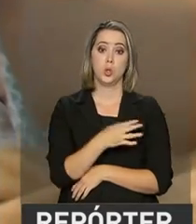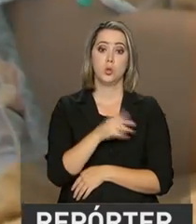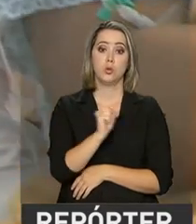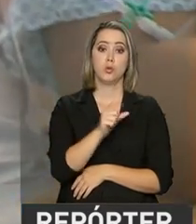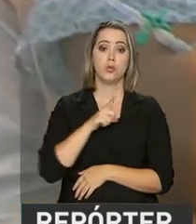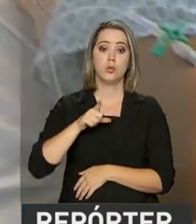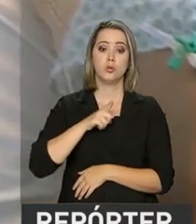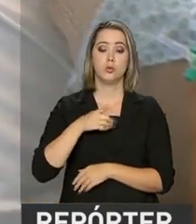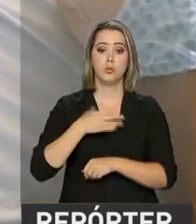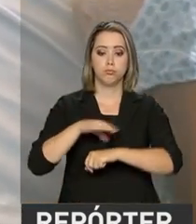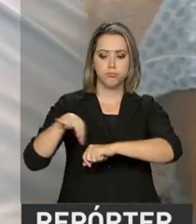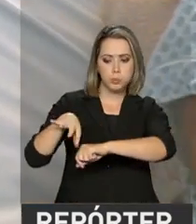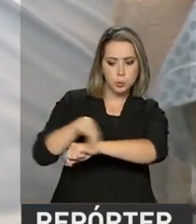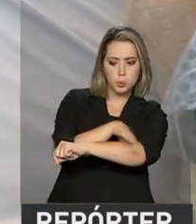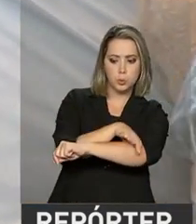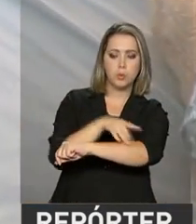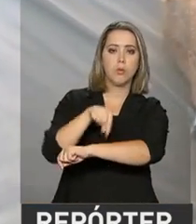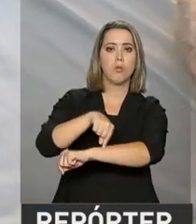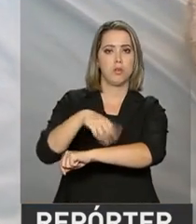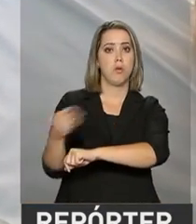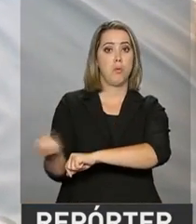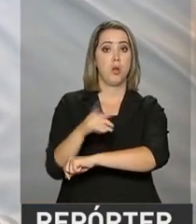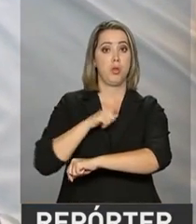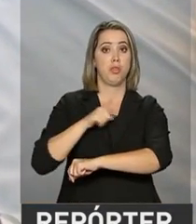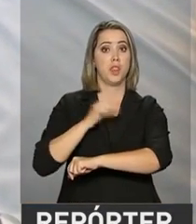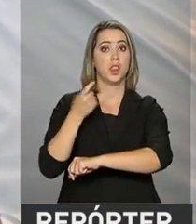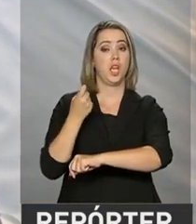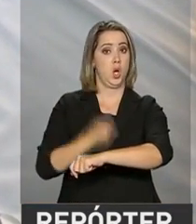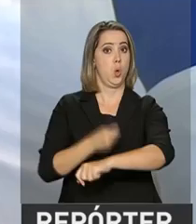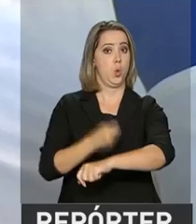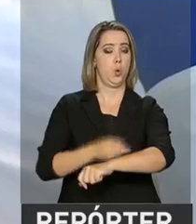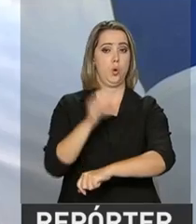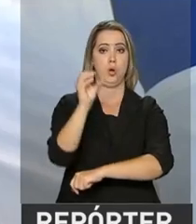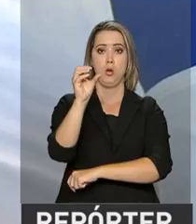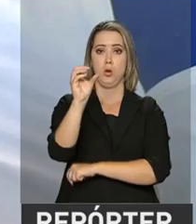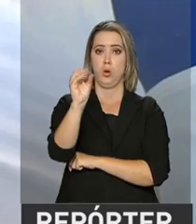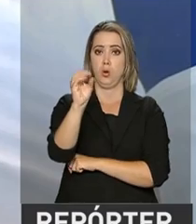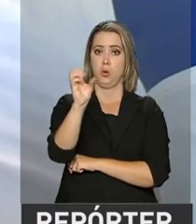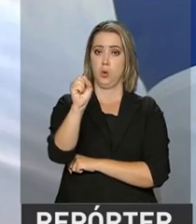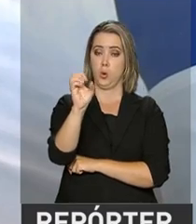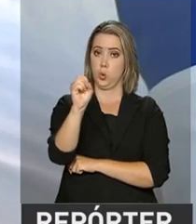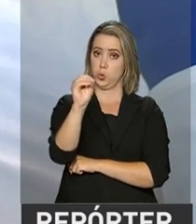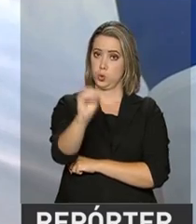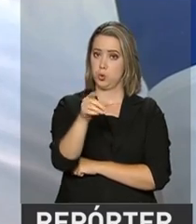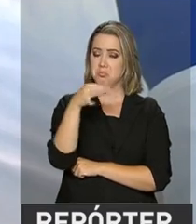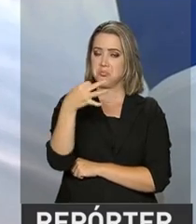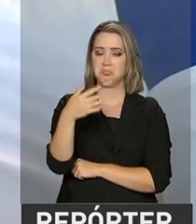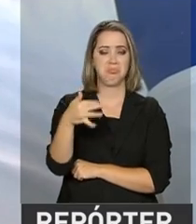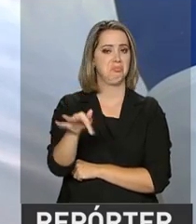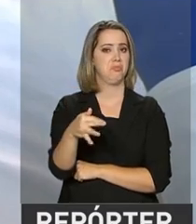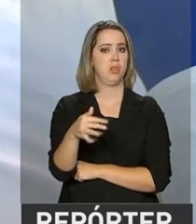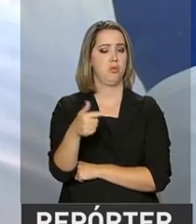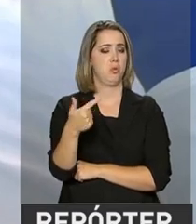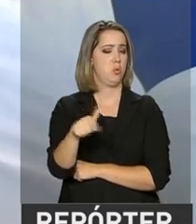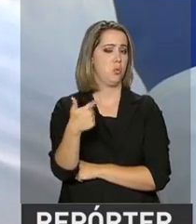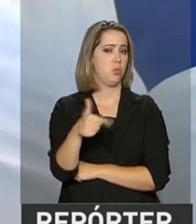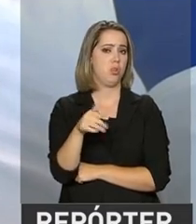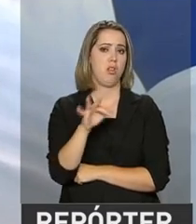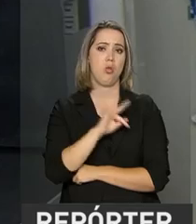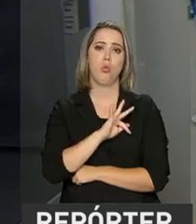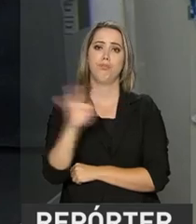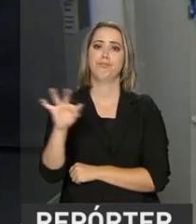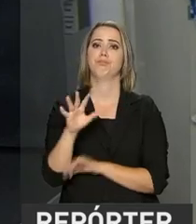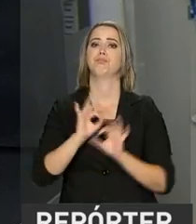enxerto ósseo, foi implantada em Vera e já começou a dar resultado. Dor nenhuma. Pelo menos até agora, dor